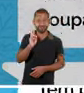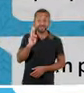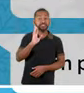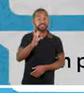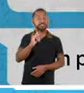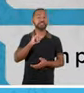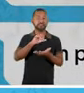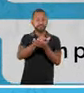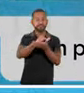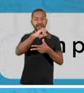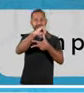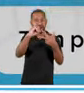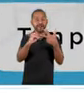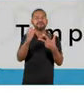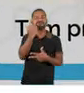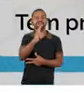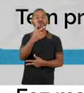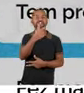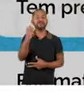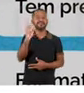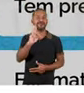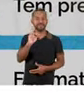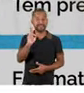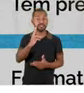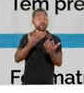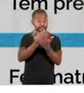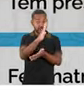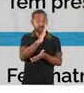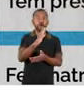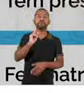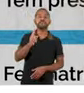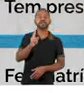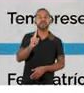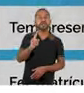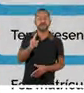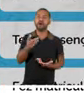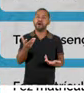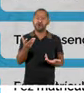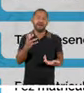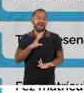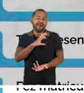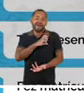R$200, fez Enem R$200. O quê? Passou de ano R$1.000. Você?